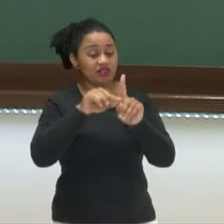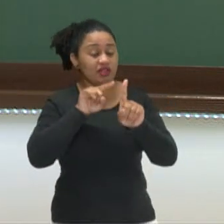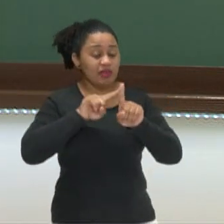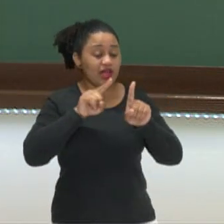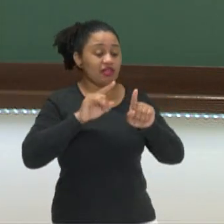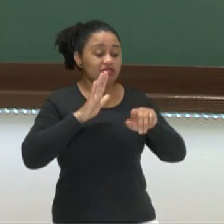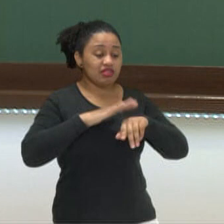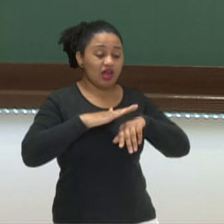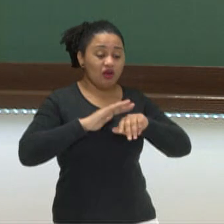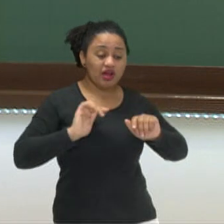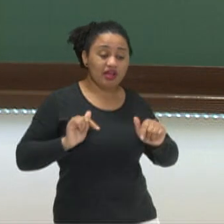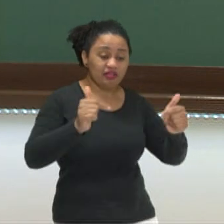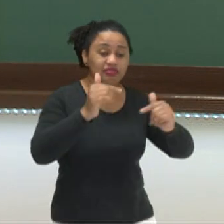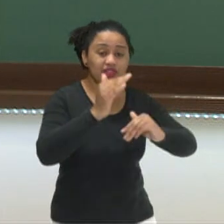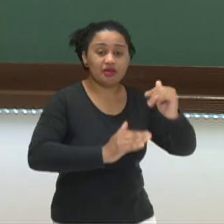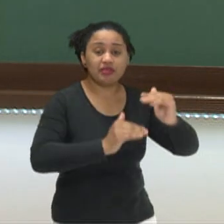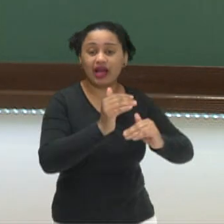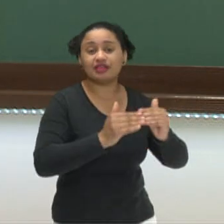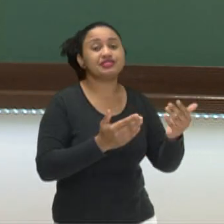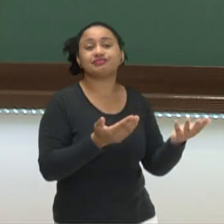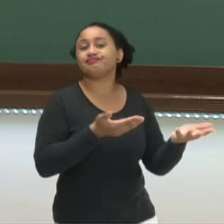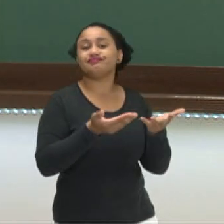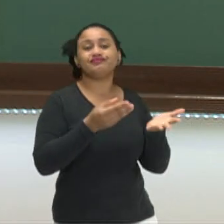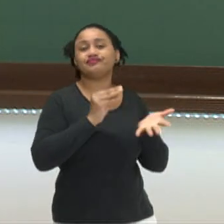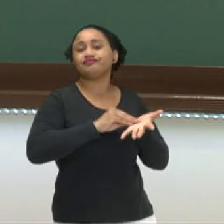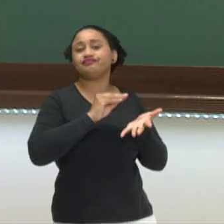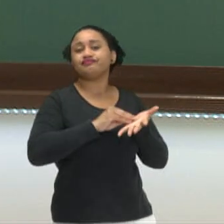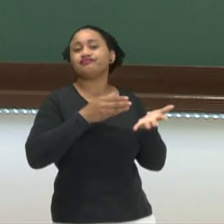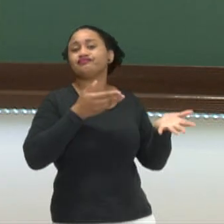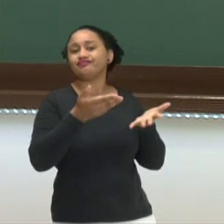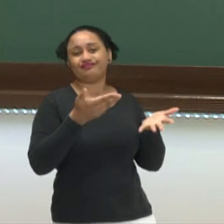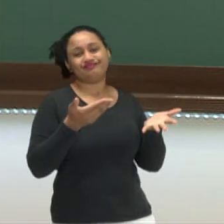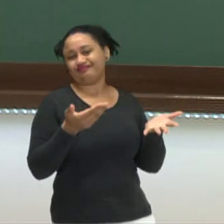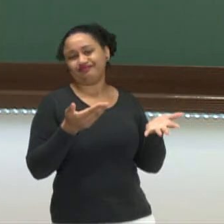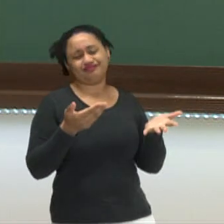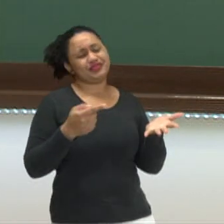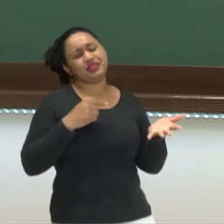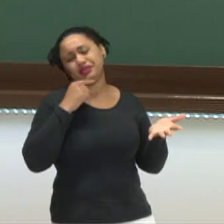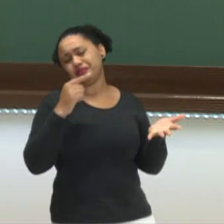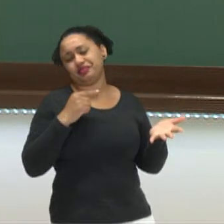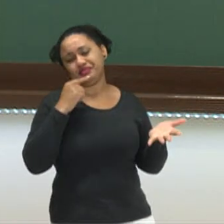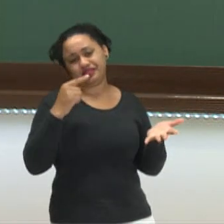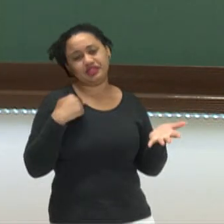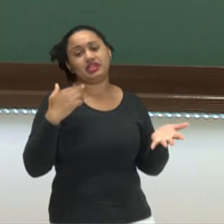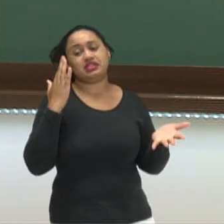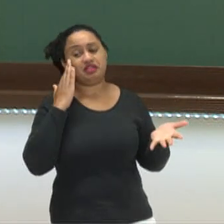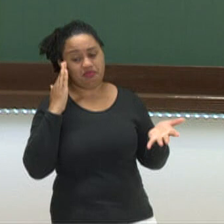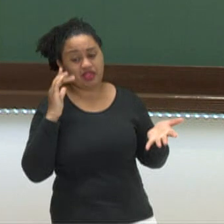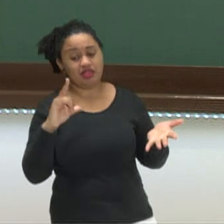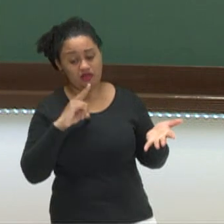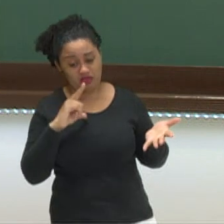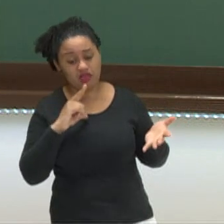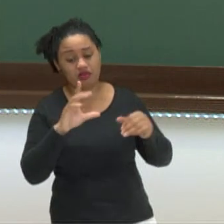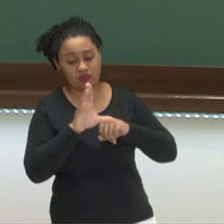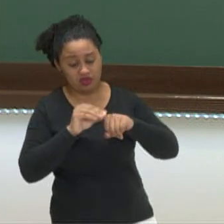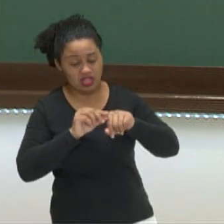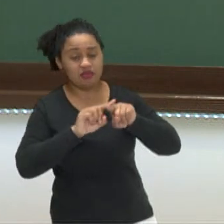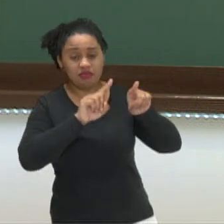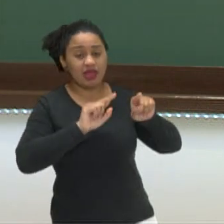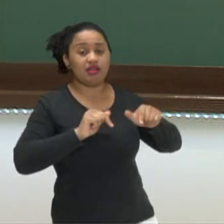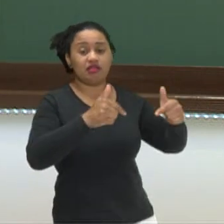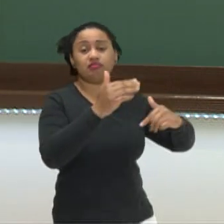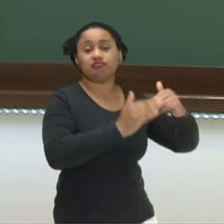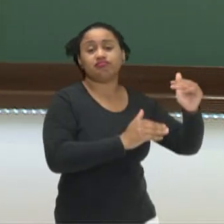não coloca o que ela sabe na teoria em prática, não é mesmo? Não vai fazer efeito nenhum. Então,